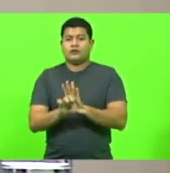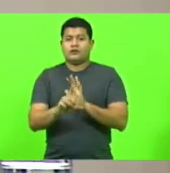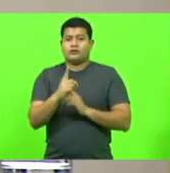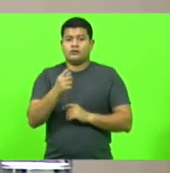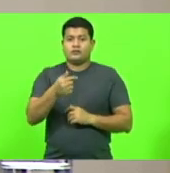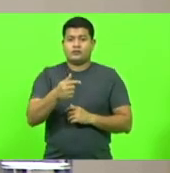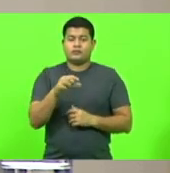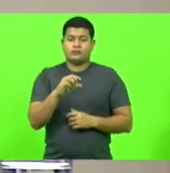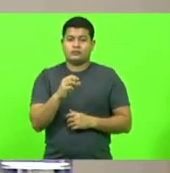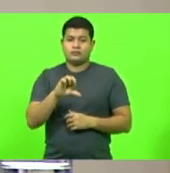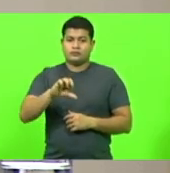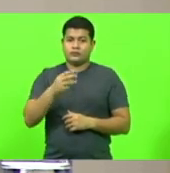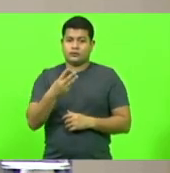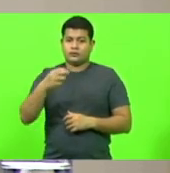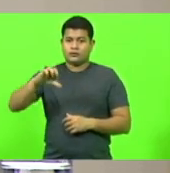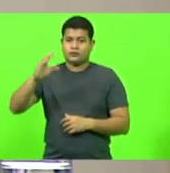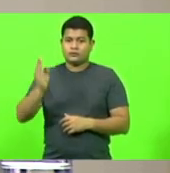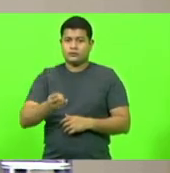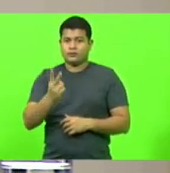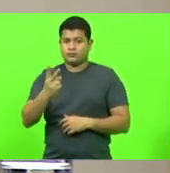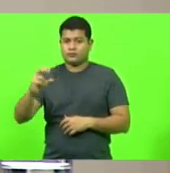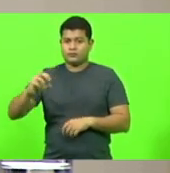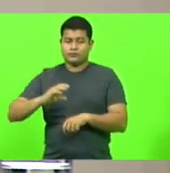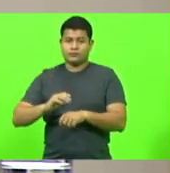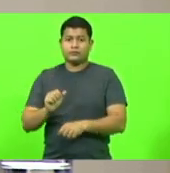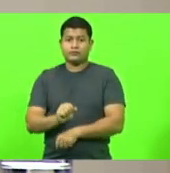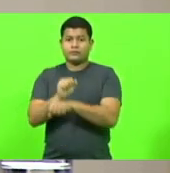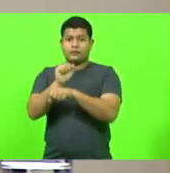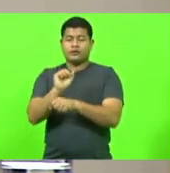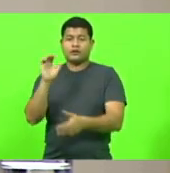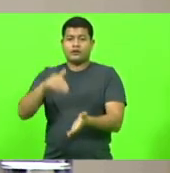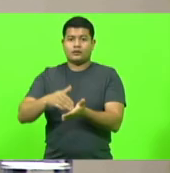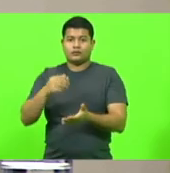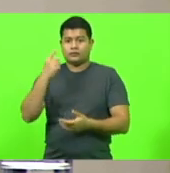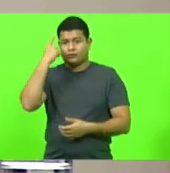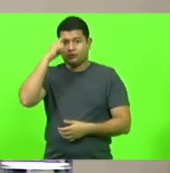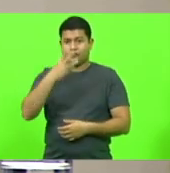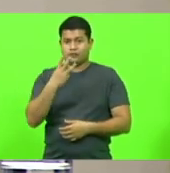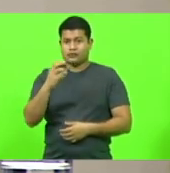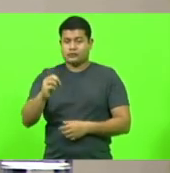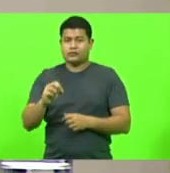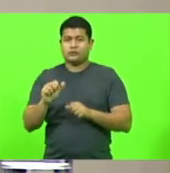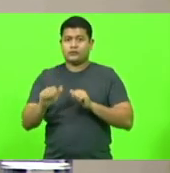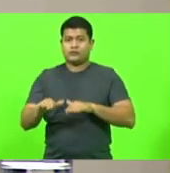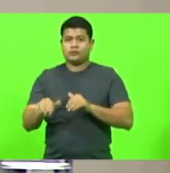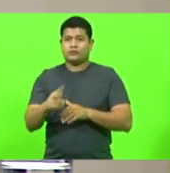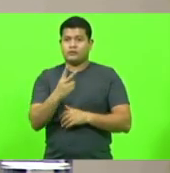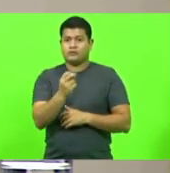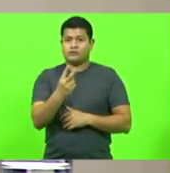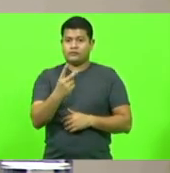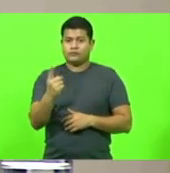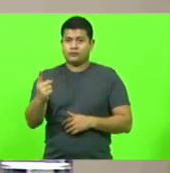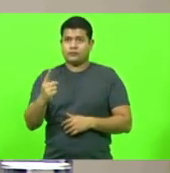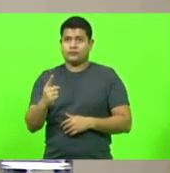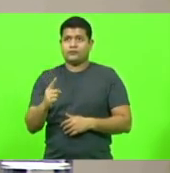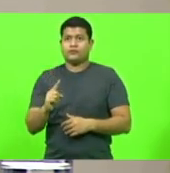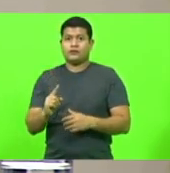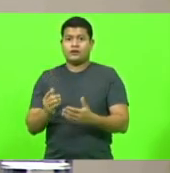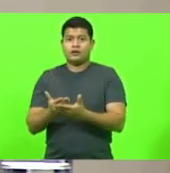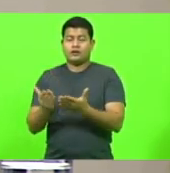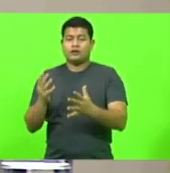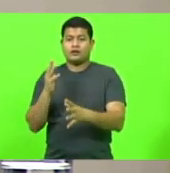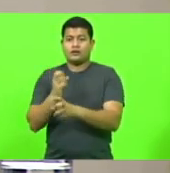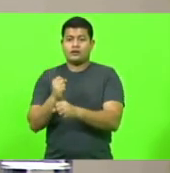17.939, de 2020, que suspende até 30 de setembro de 2021 a obrigatoriedade de manutenção das metas quantitativas